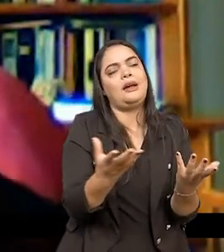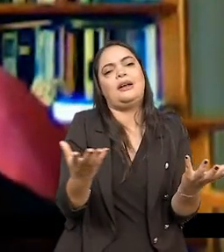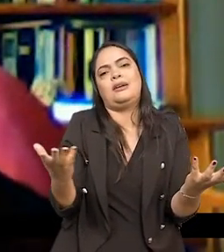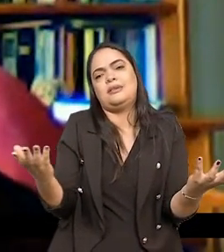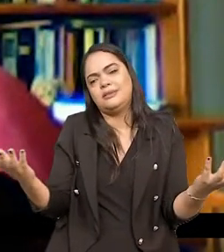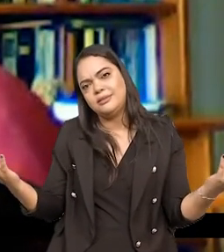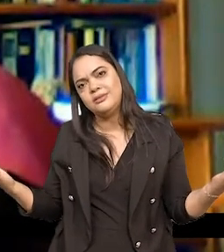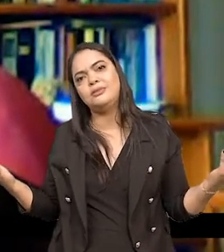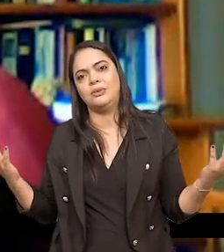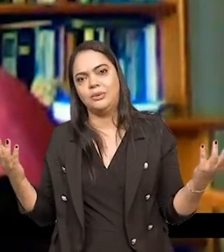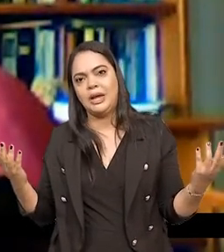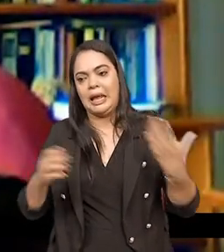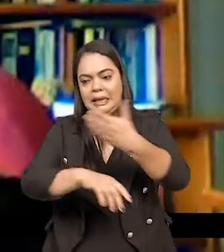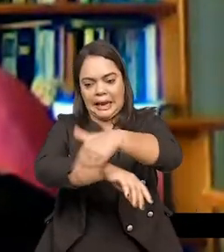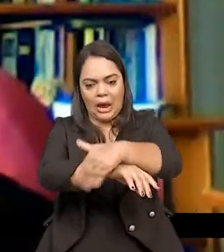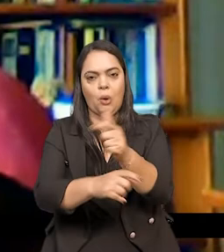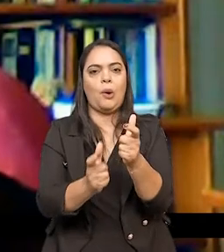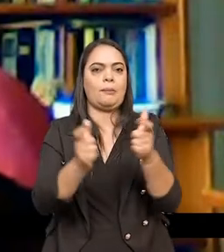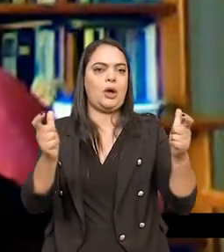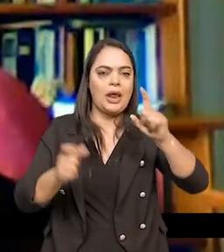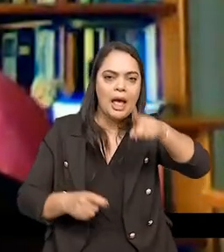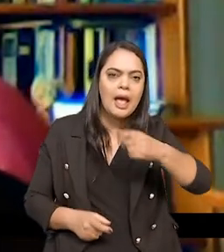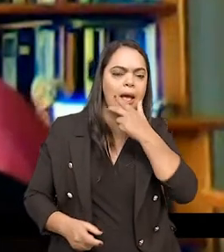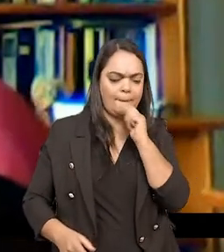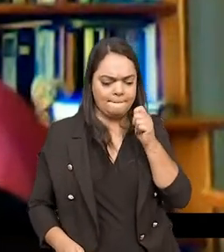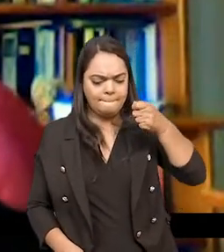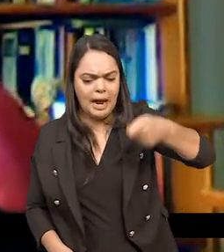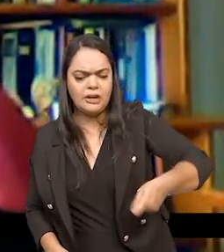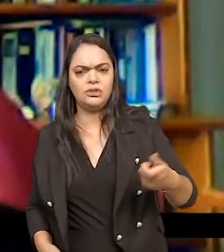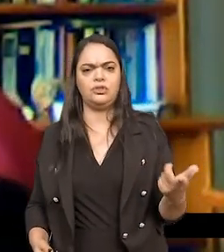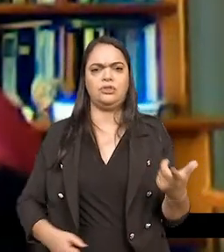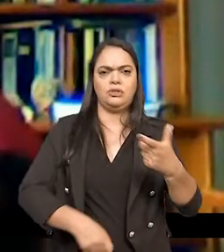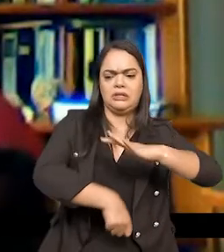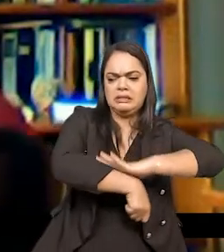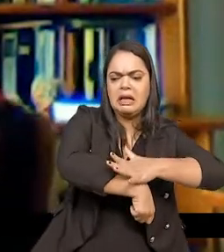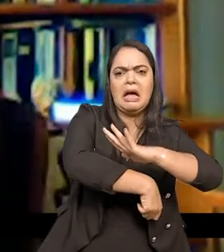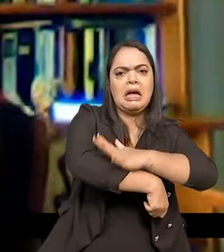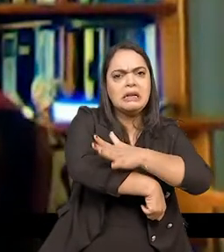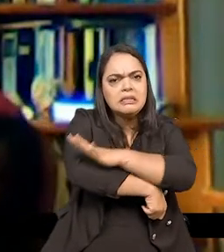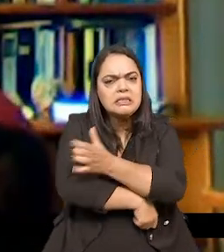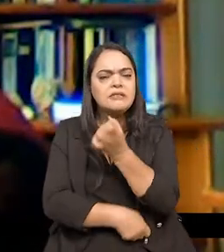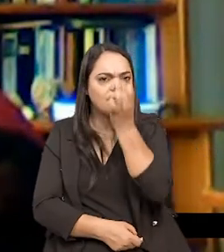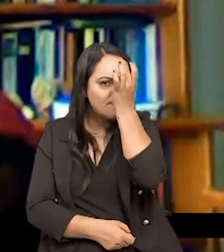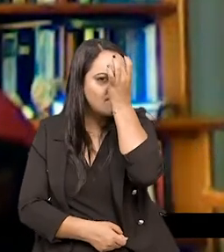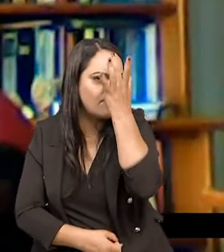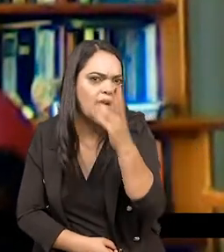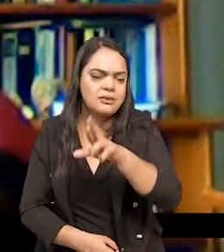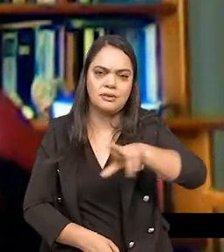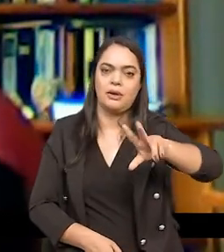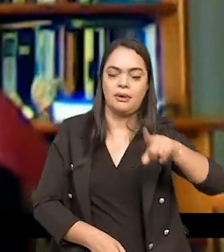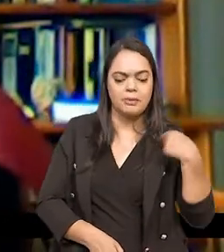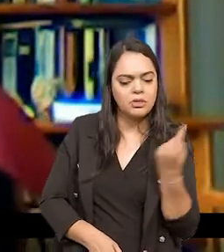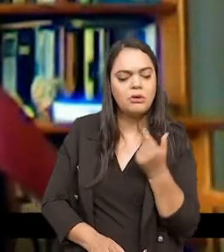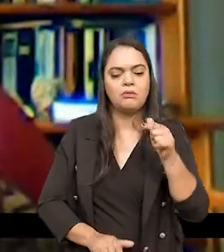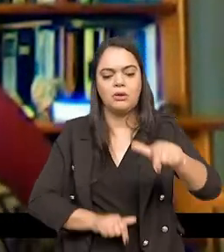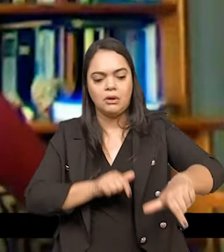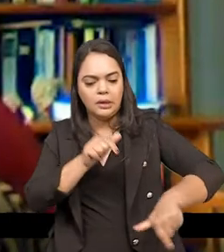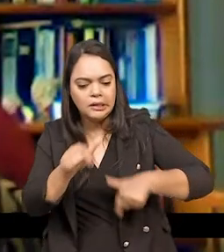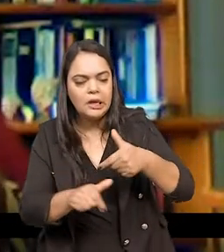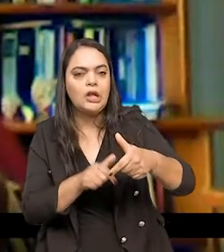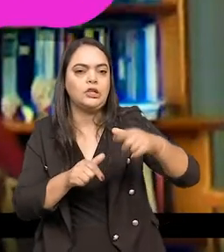da rua é machista, é racista, é, né? Não é fácil. Mas é um trabalho que nós temos que ter, acho que, diário, né?